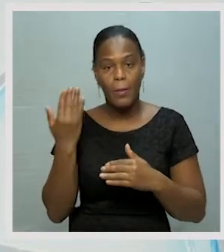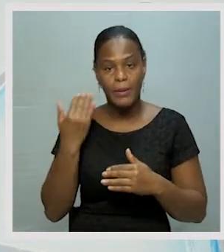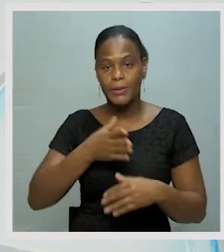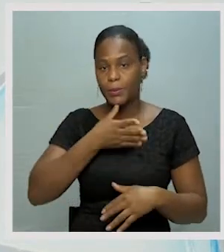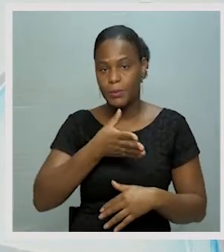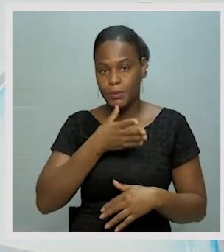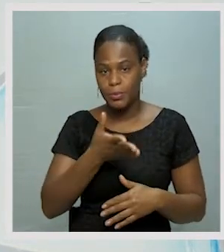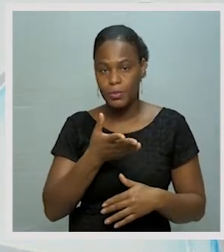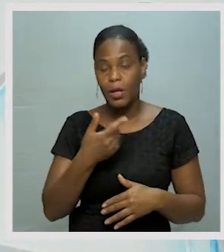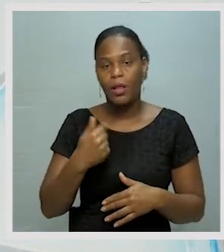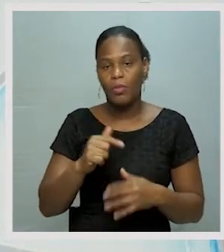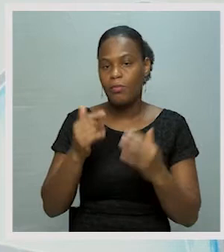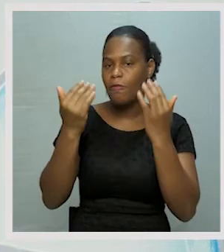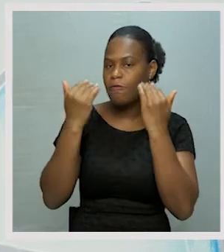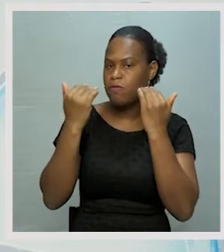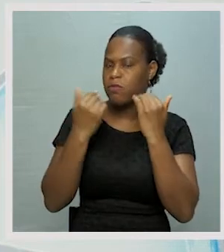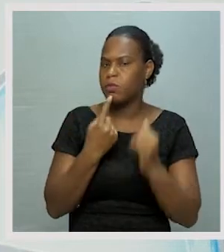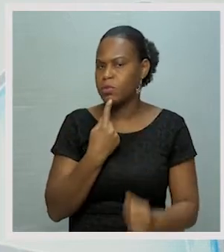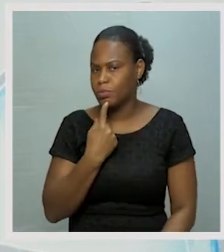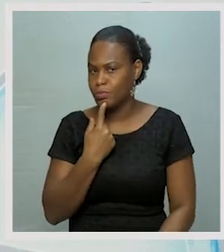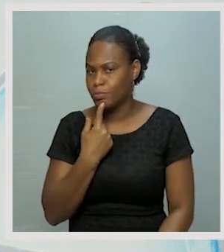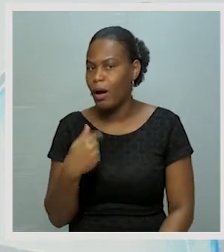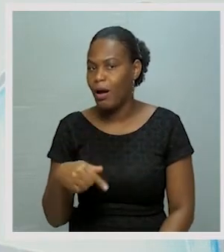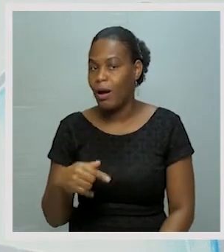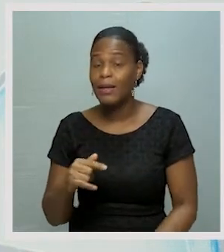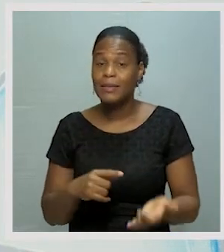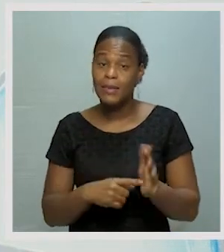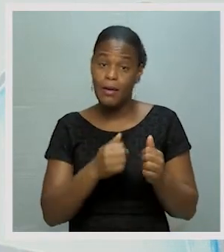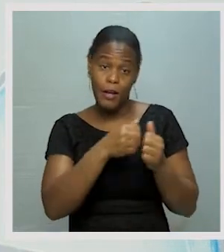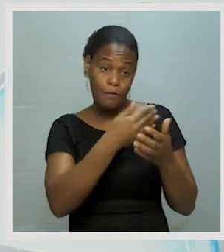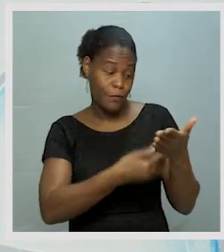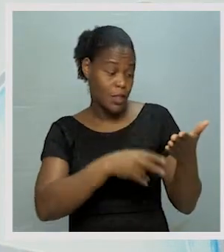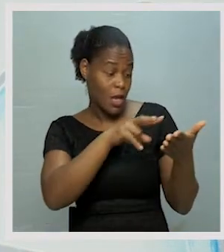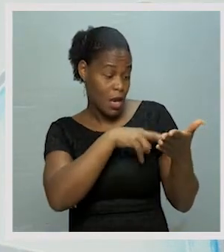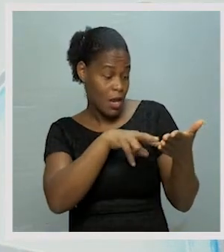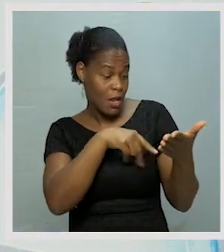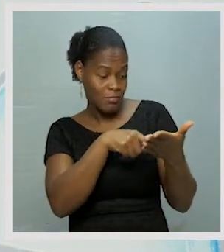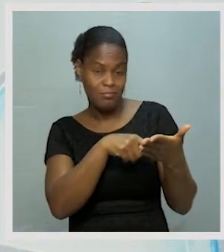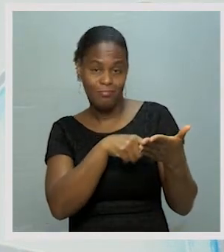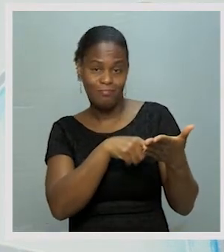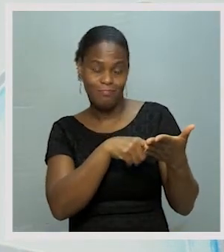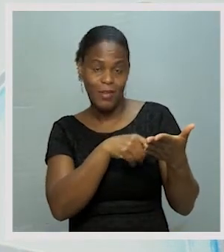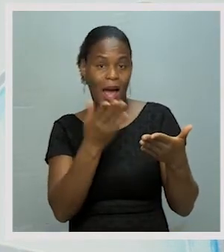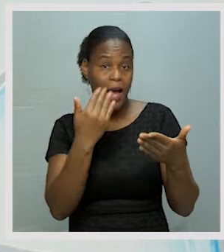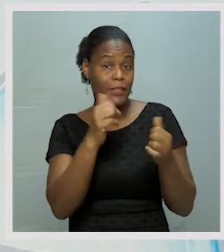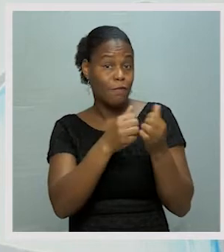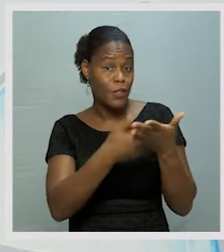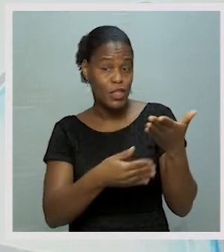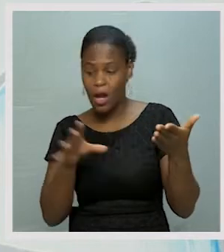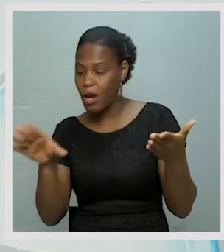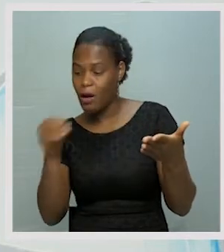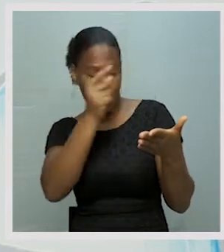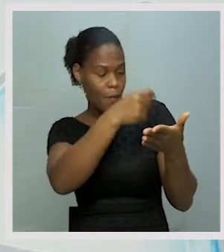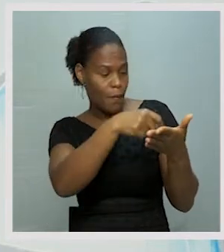temos muitas informações. Com a nossa ficha de leitor à frente, com a nossa ficha, a leitura dinâmica